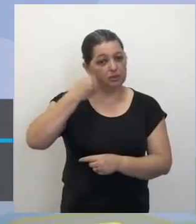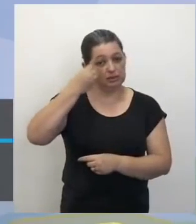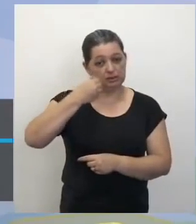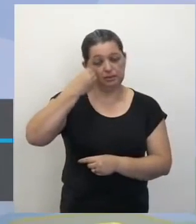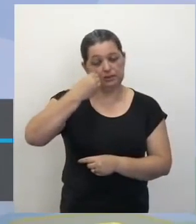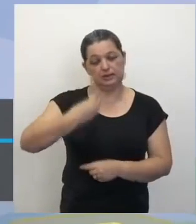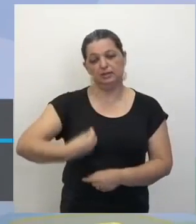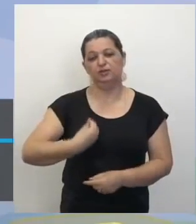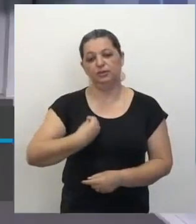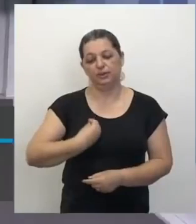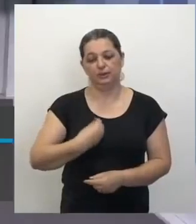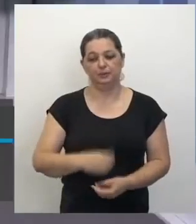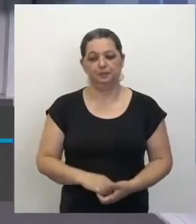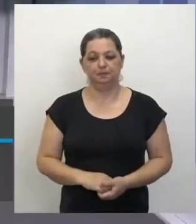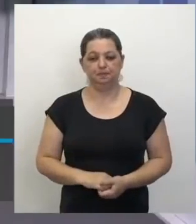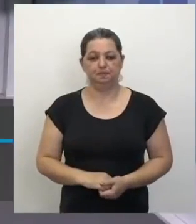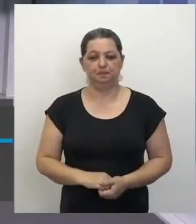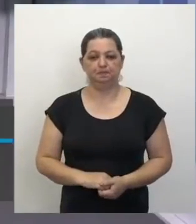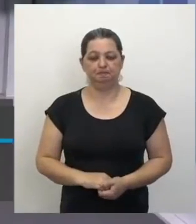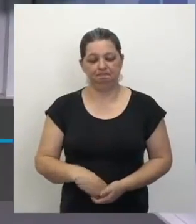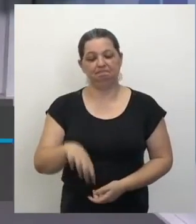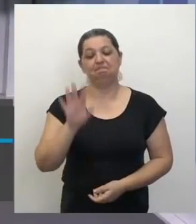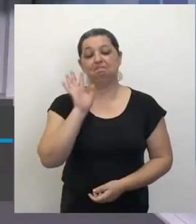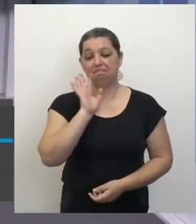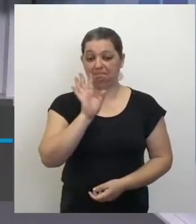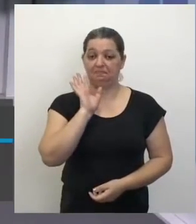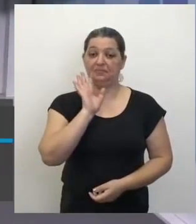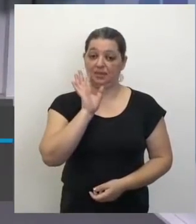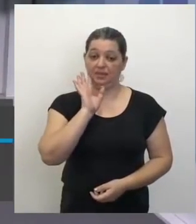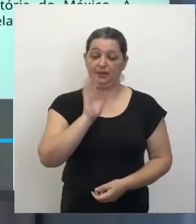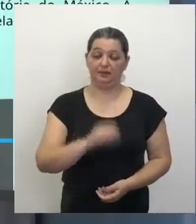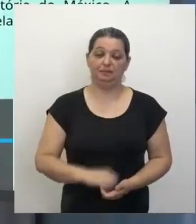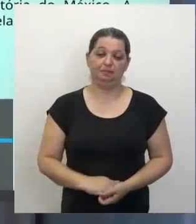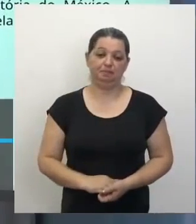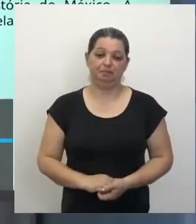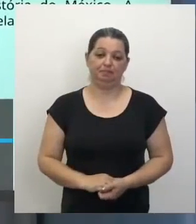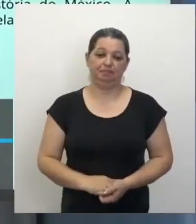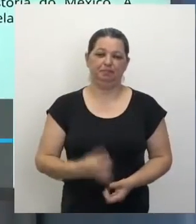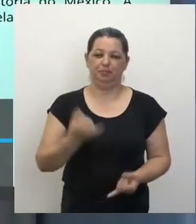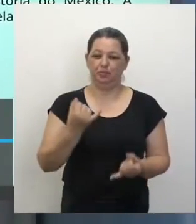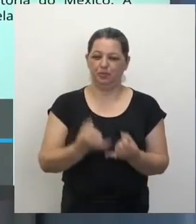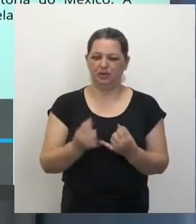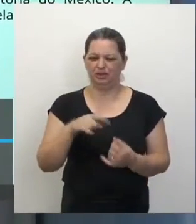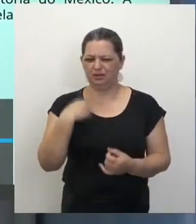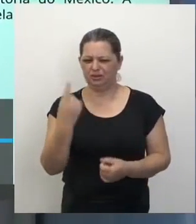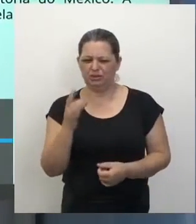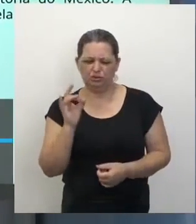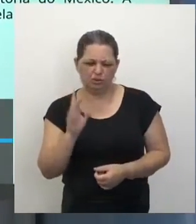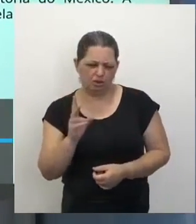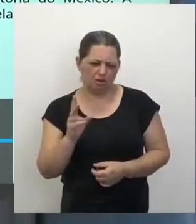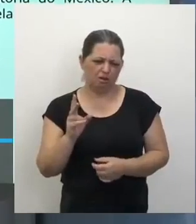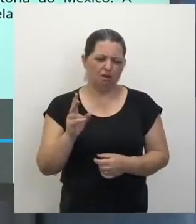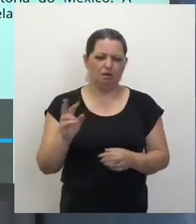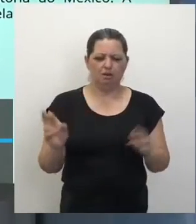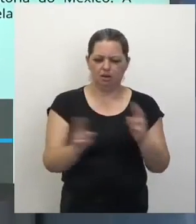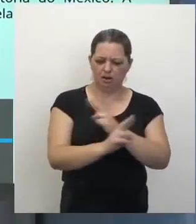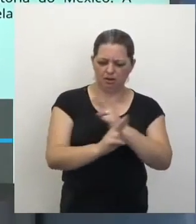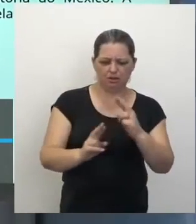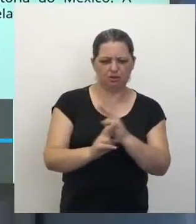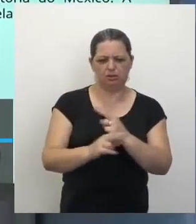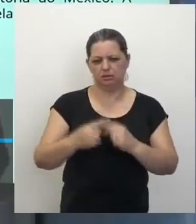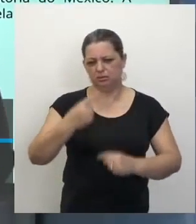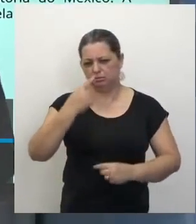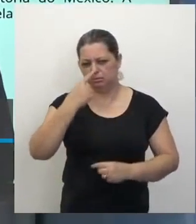vida. Legal, olha, parece, prof, que a gente só consegue ter essa relação mais íntima com a natureza quando a